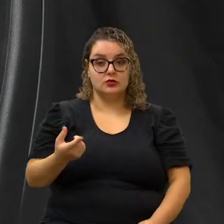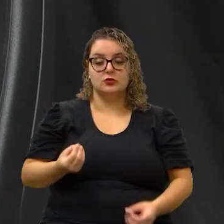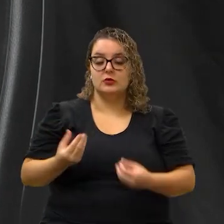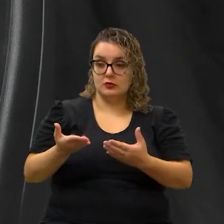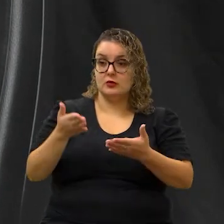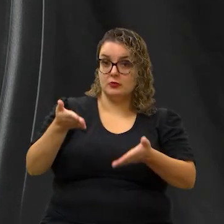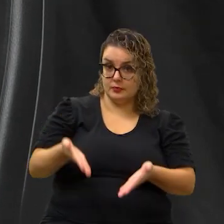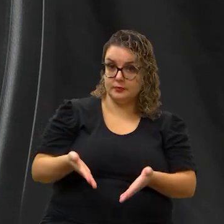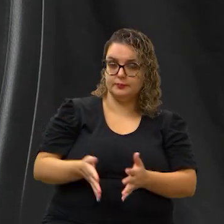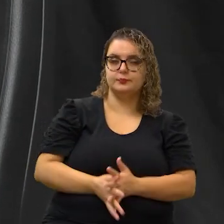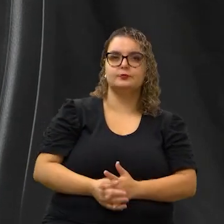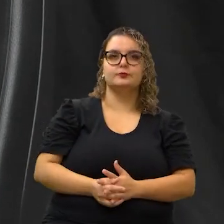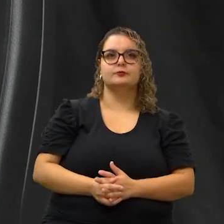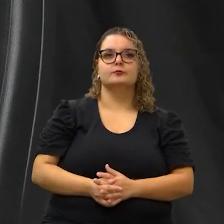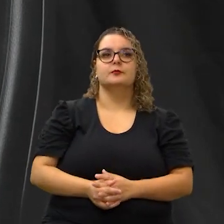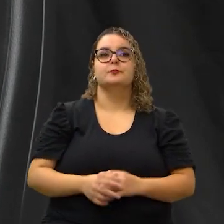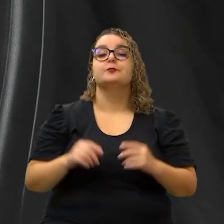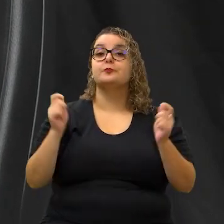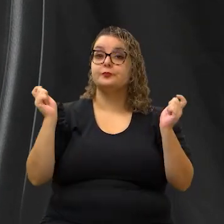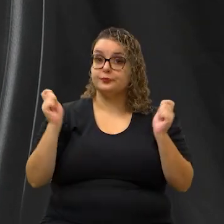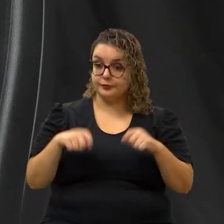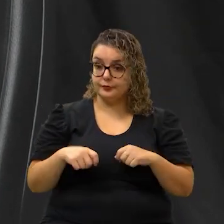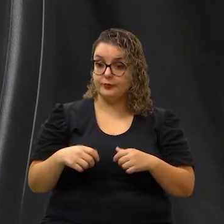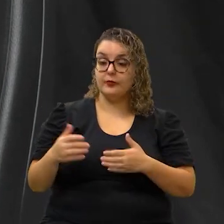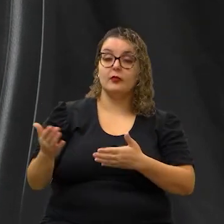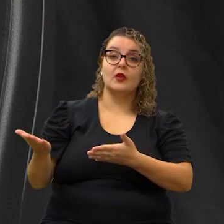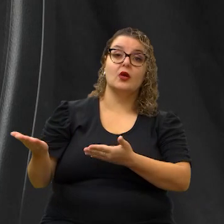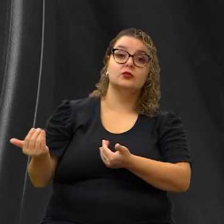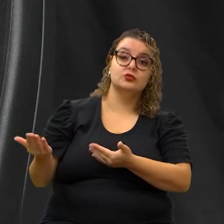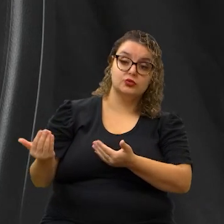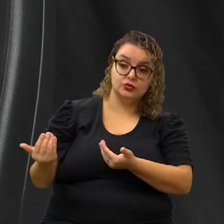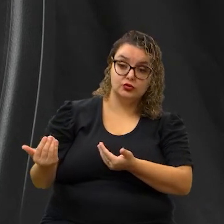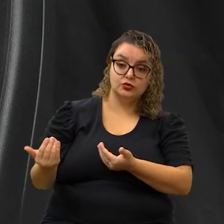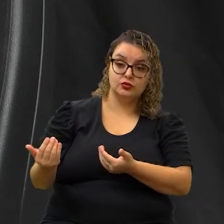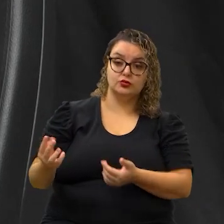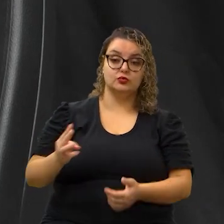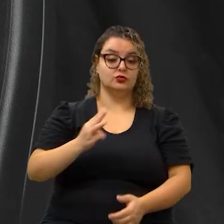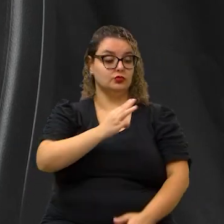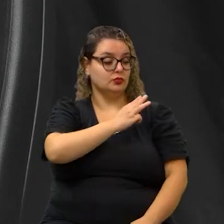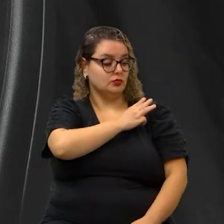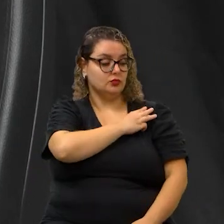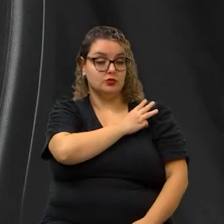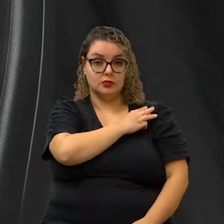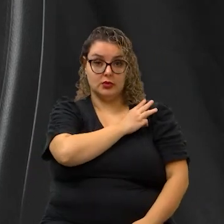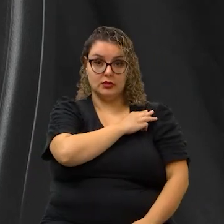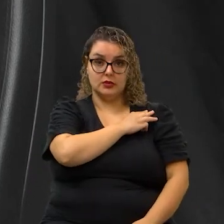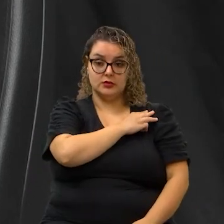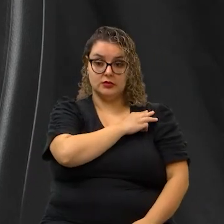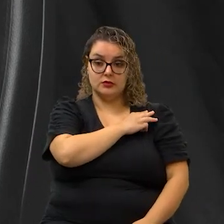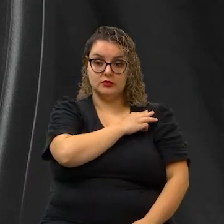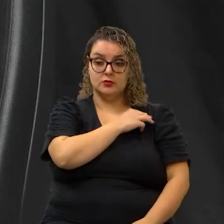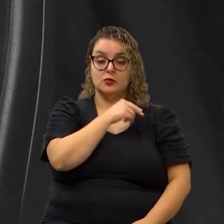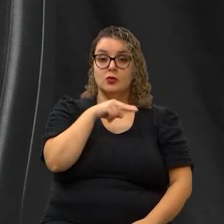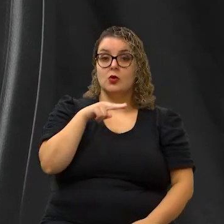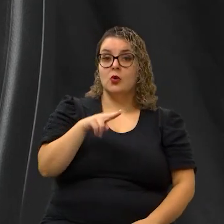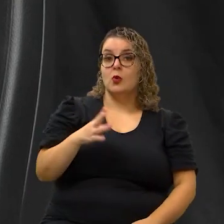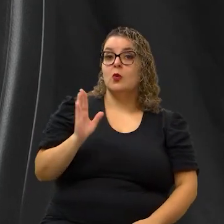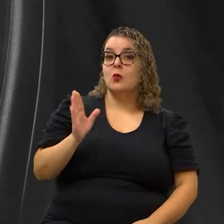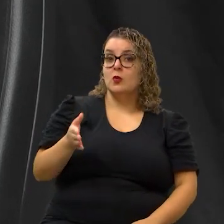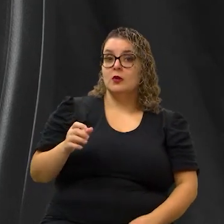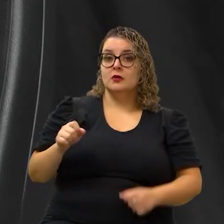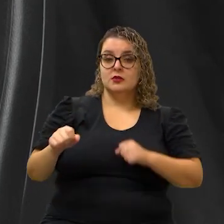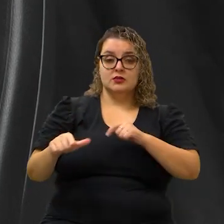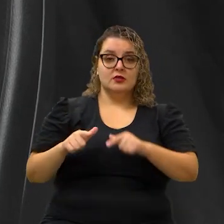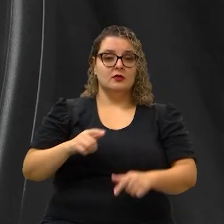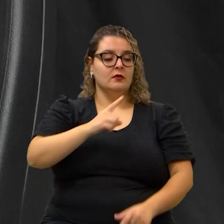trazendo para cá é para capacitar jovens que estão no 3º ano do ensino médio